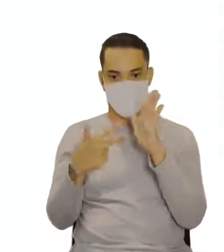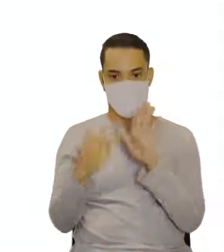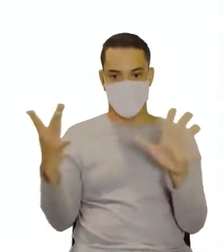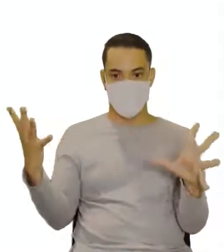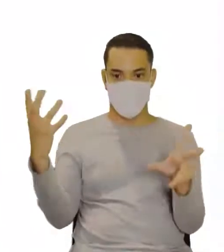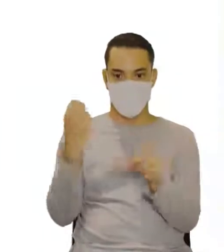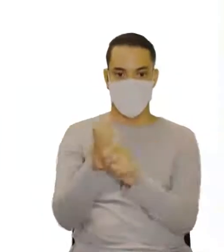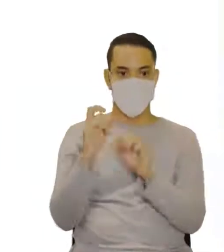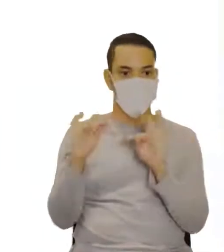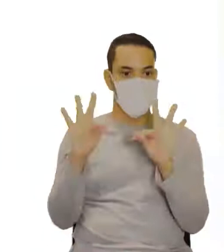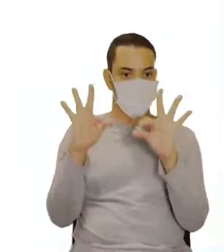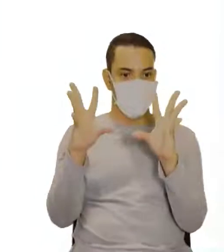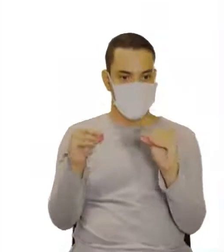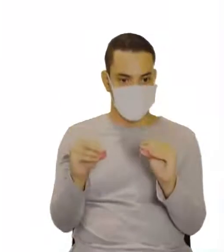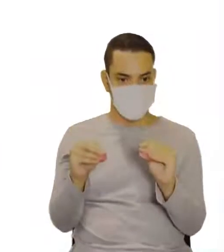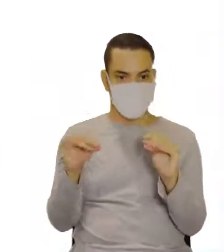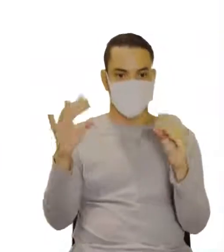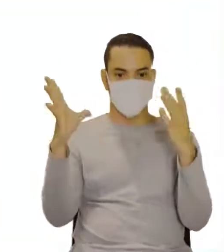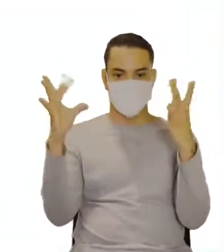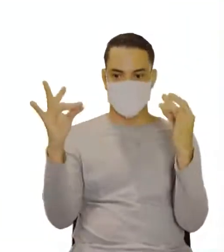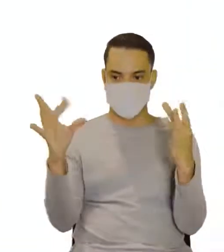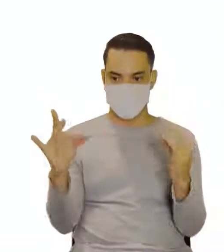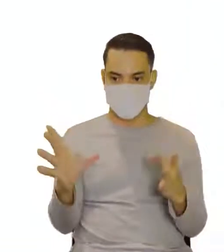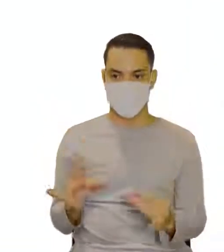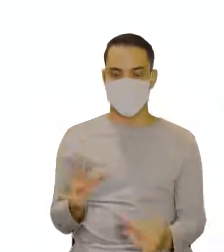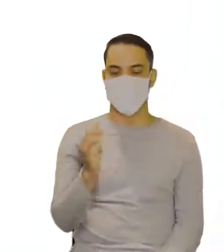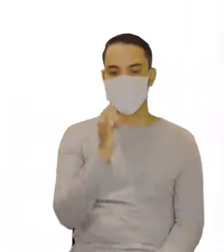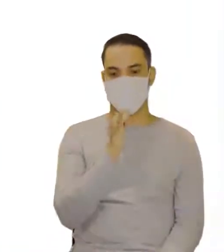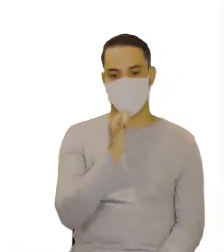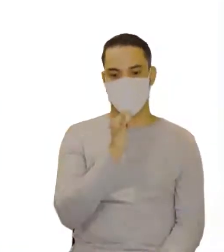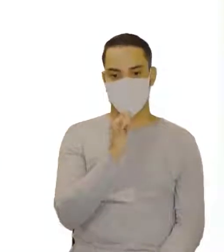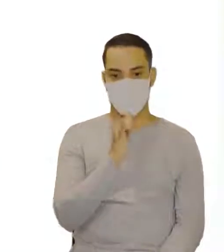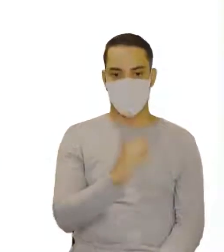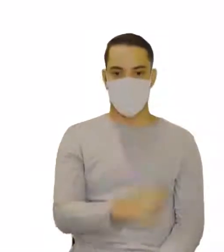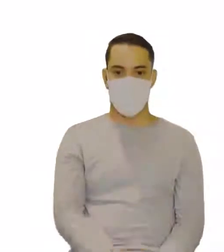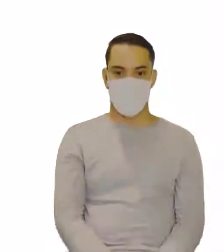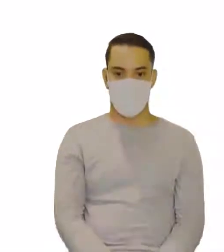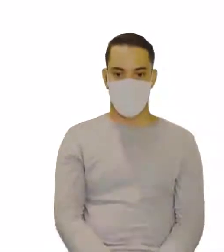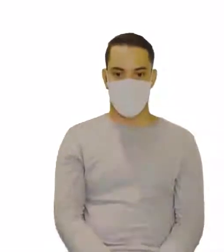os valores específicos. Por exemplo, aqui, ó,